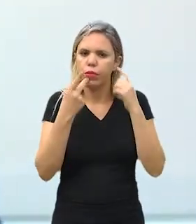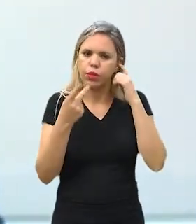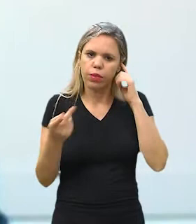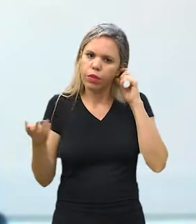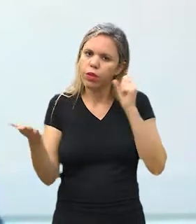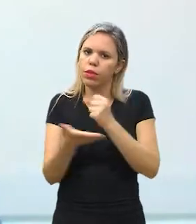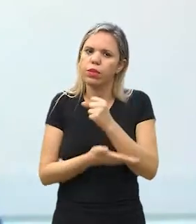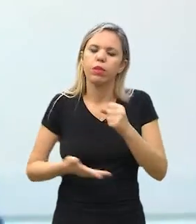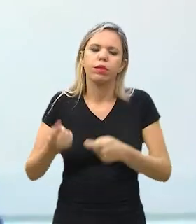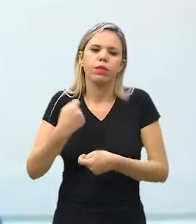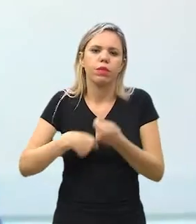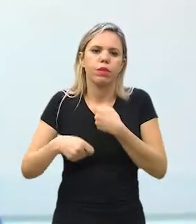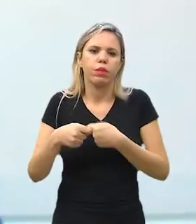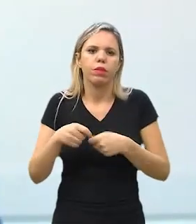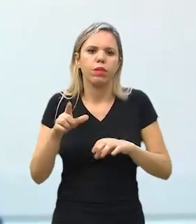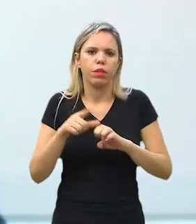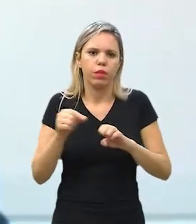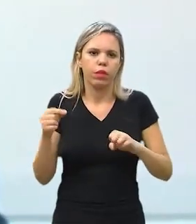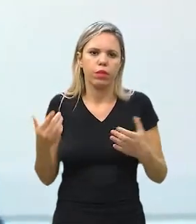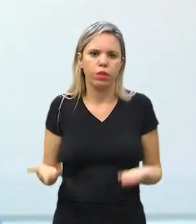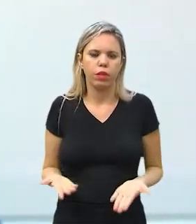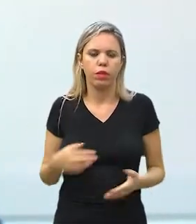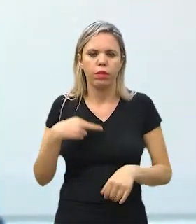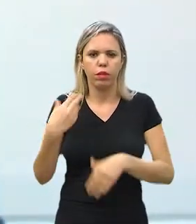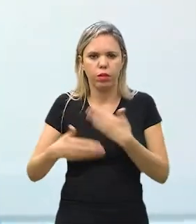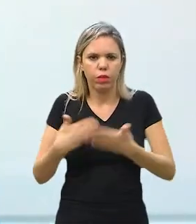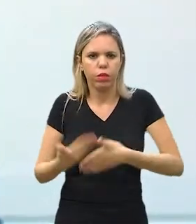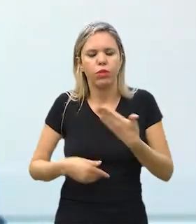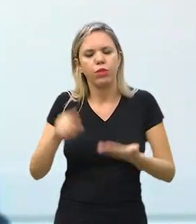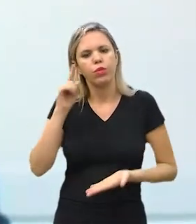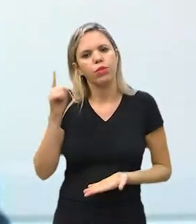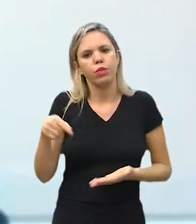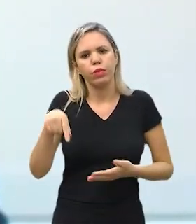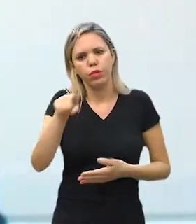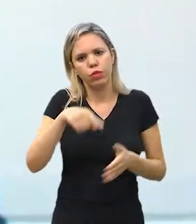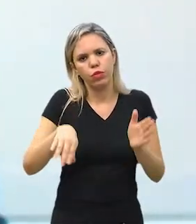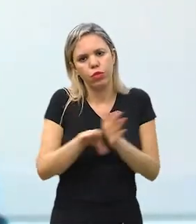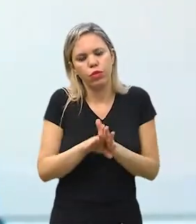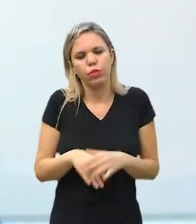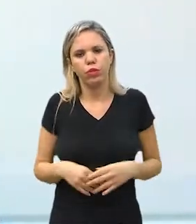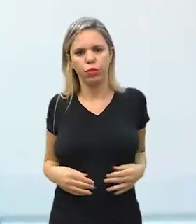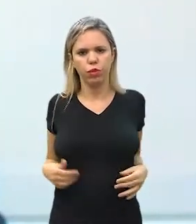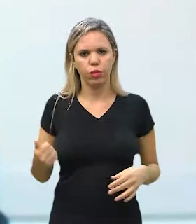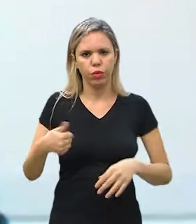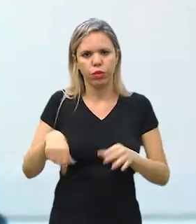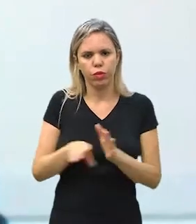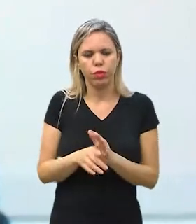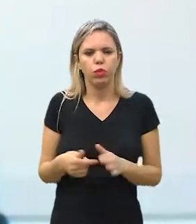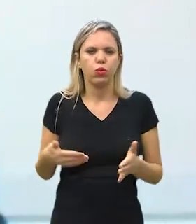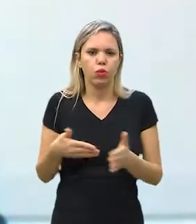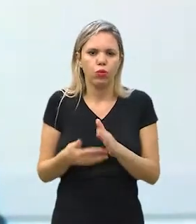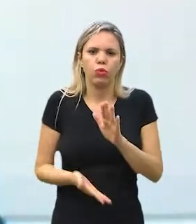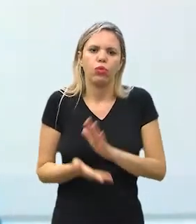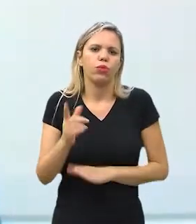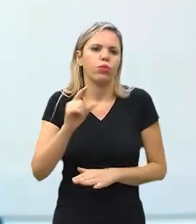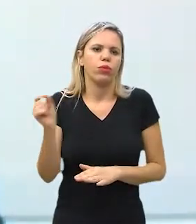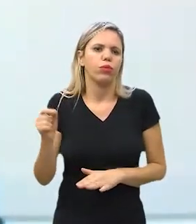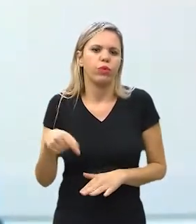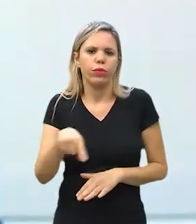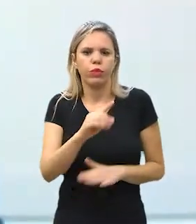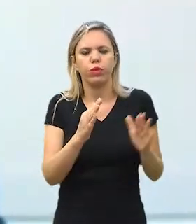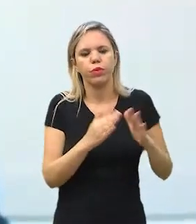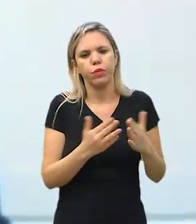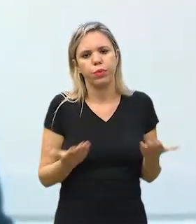seu negócio, estou dizendo pequenos, né? Pequenos e médios empreendedores. A rotina é o dia a dia, você chega, você é o primeiro a chegar, o